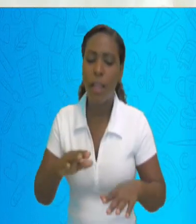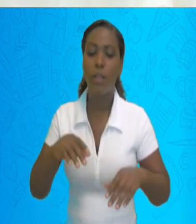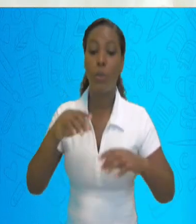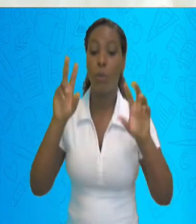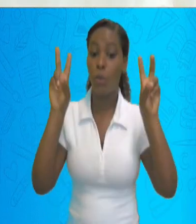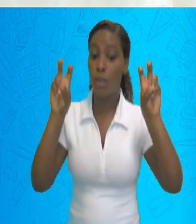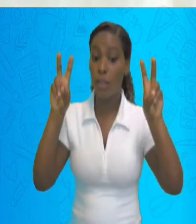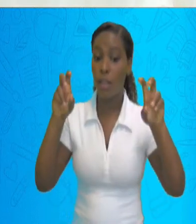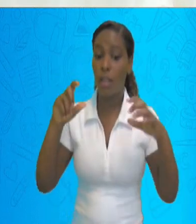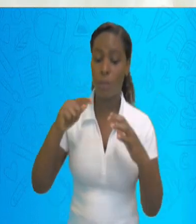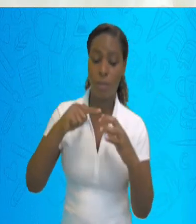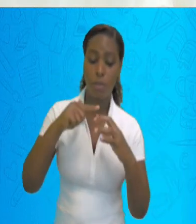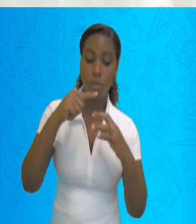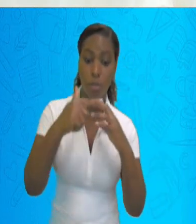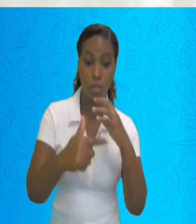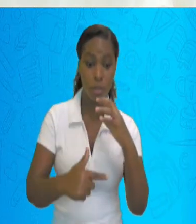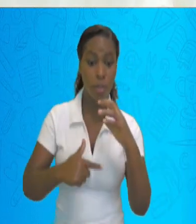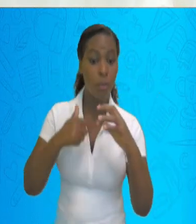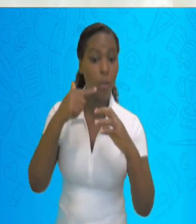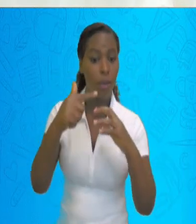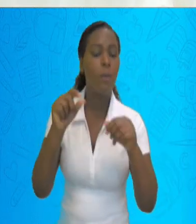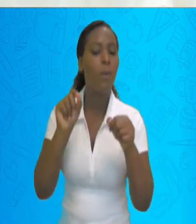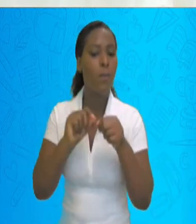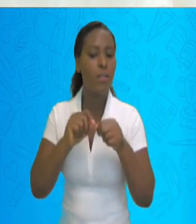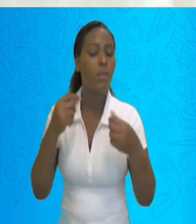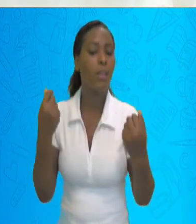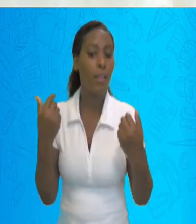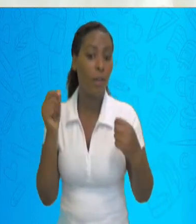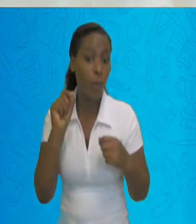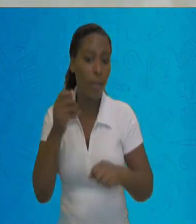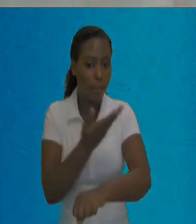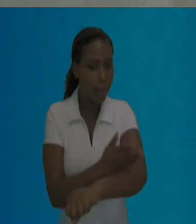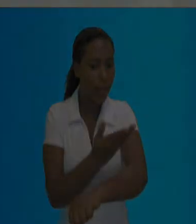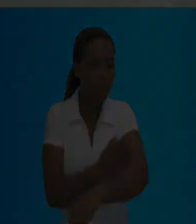geométrico, vamos partir para alguns exercícios que estão disponíveis na plataforma.